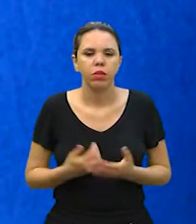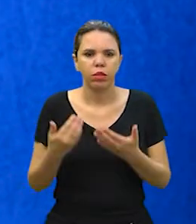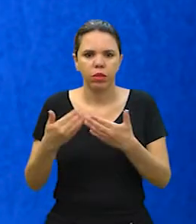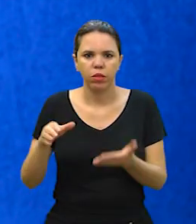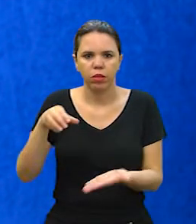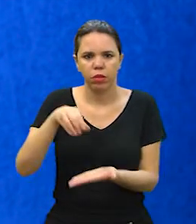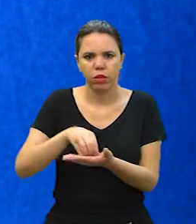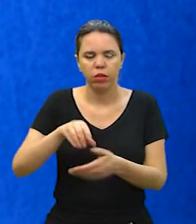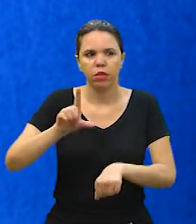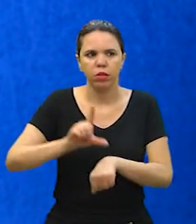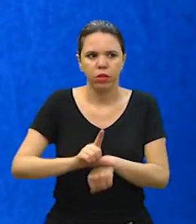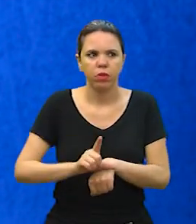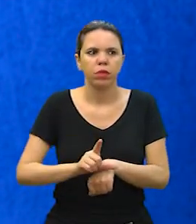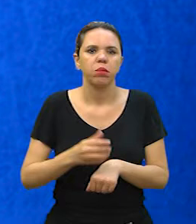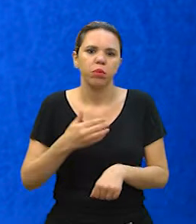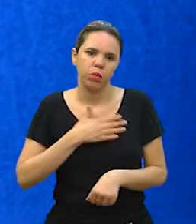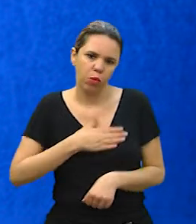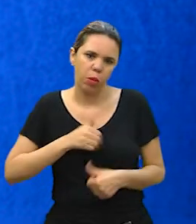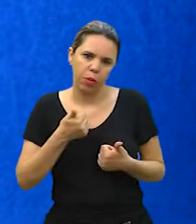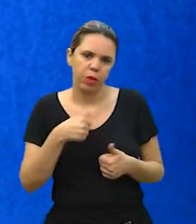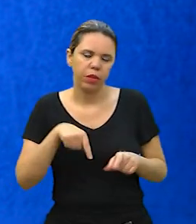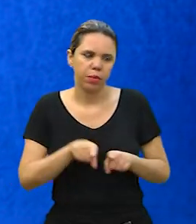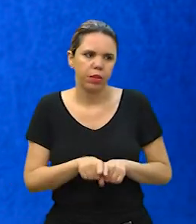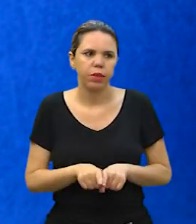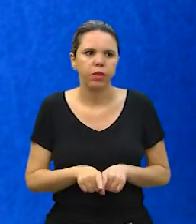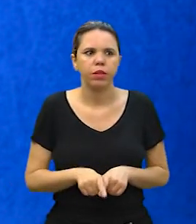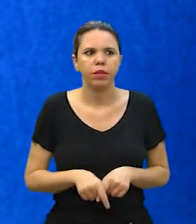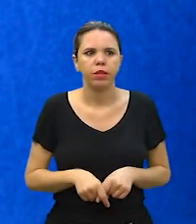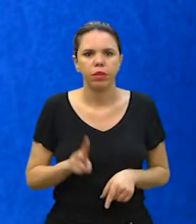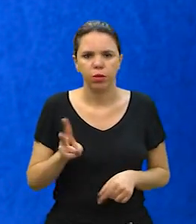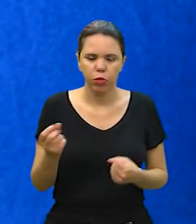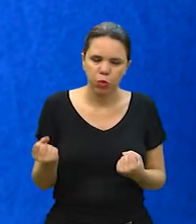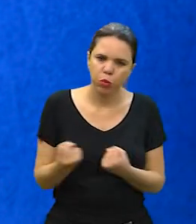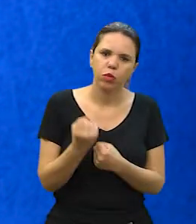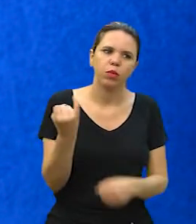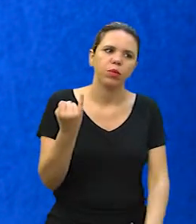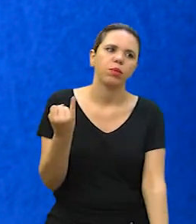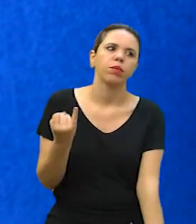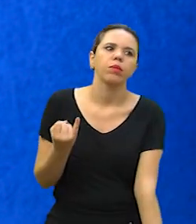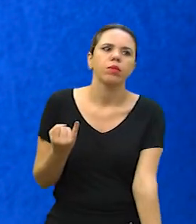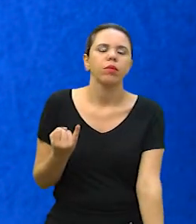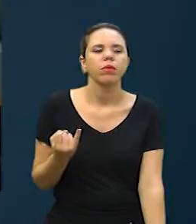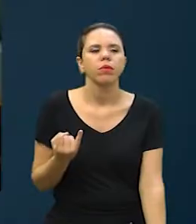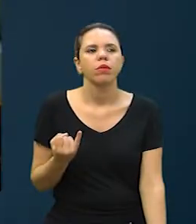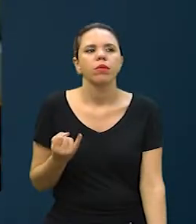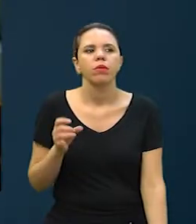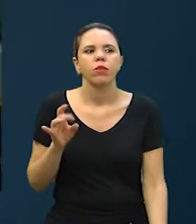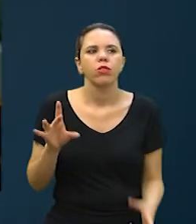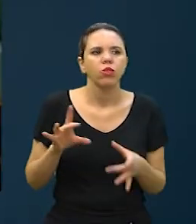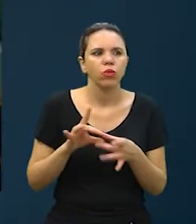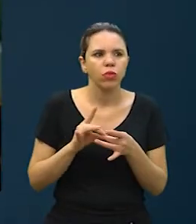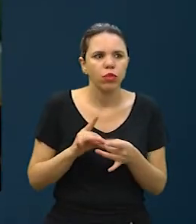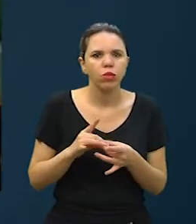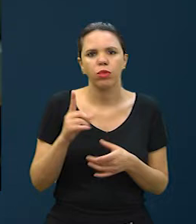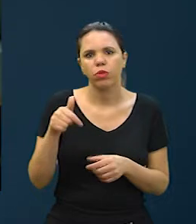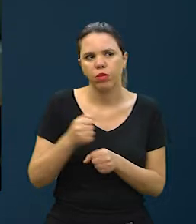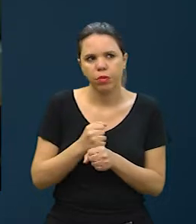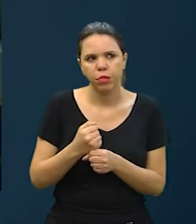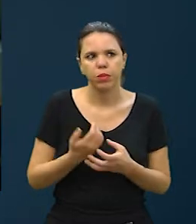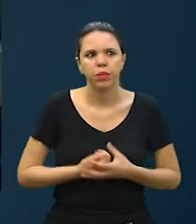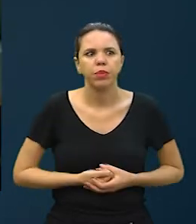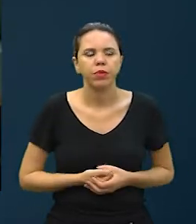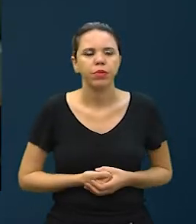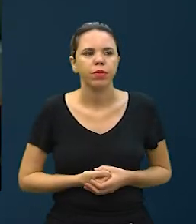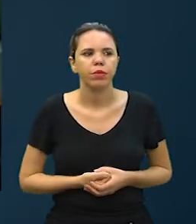foi um pontapé bom para mim também, porque sempre o apoio é muito importante, né? E a gente foi sócios por